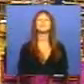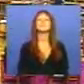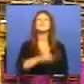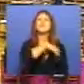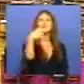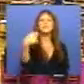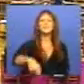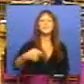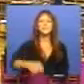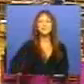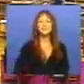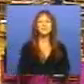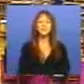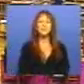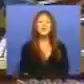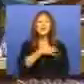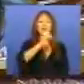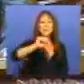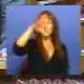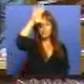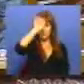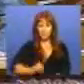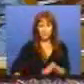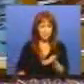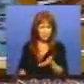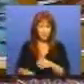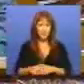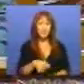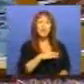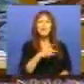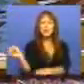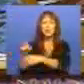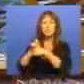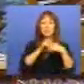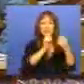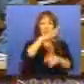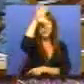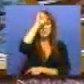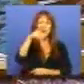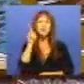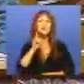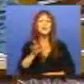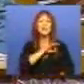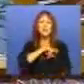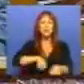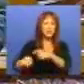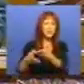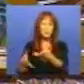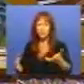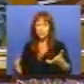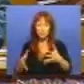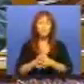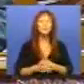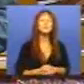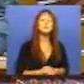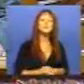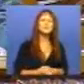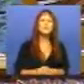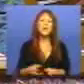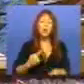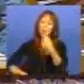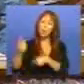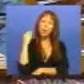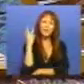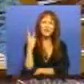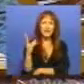Sr. Presidente, Sr. Primeiro-Ministro, Srs. Membros do Governo, Sras. Deputadas, Srs. Deputados. Fez